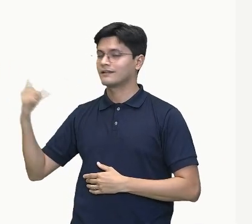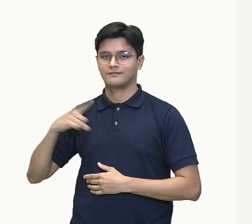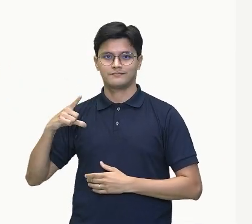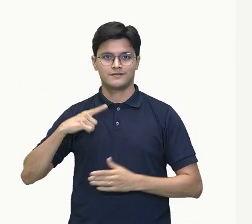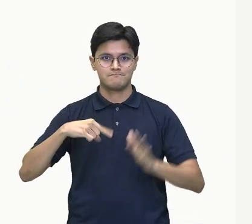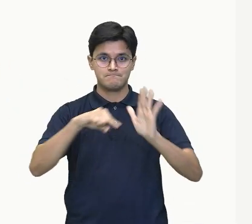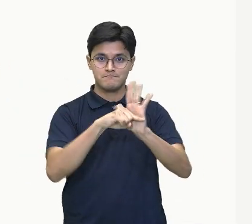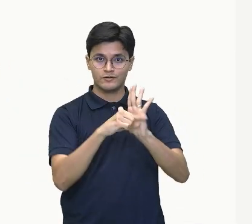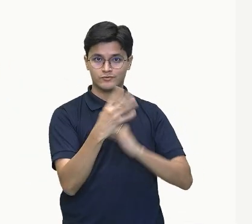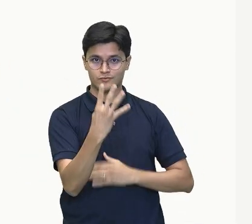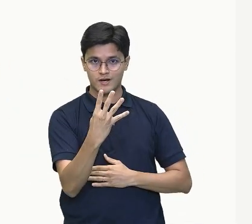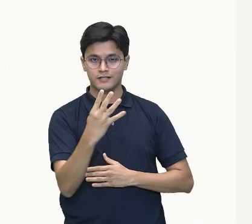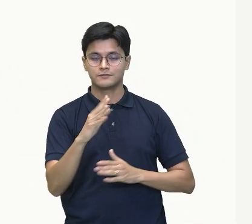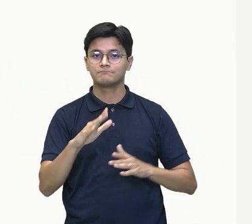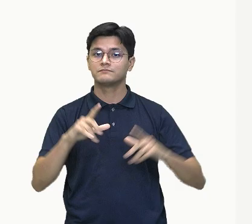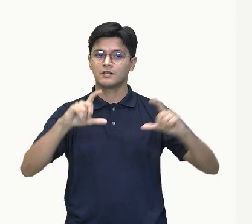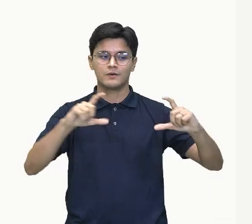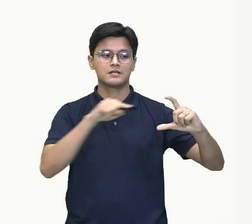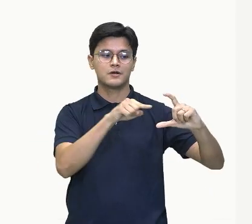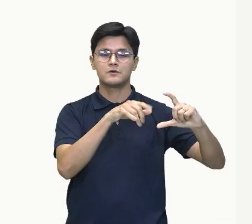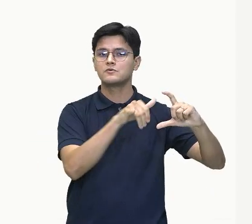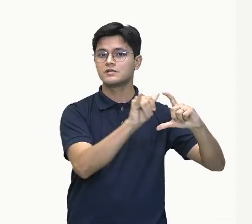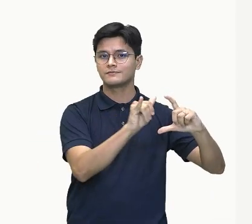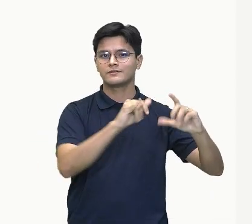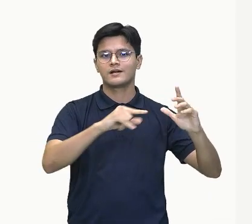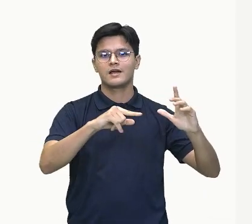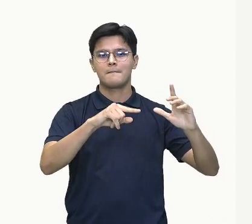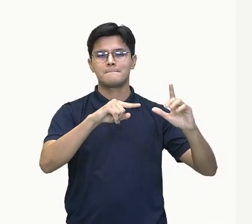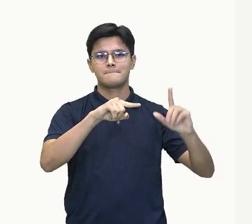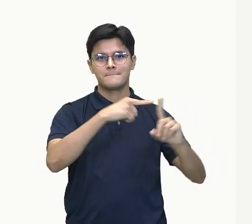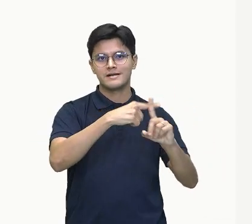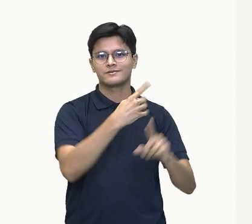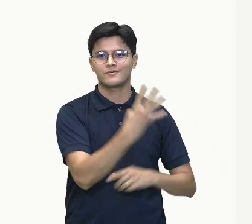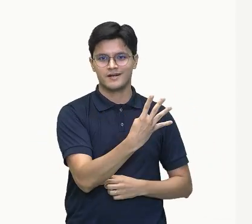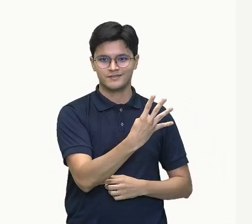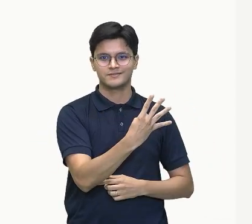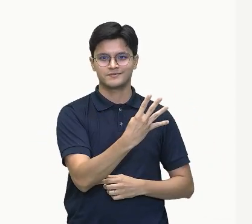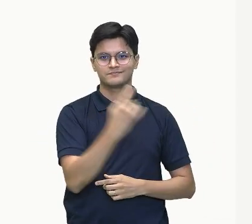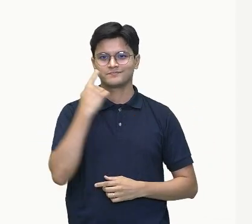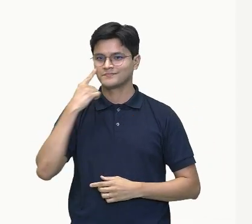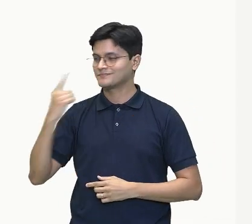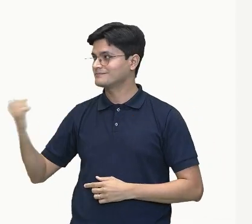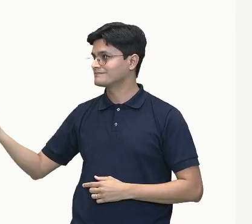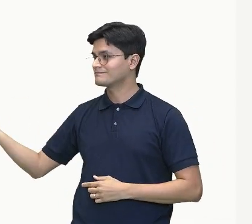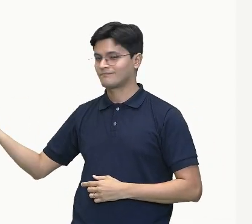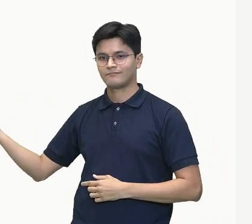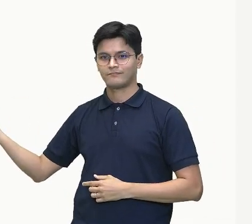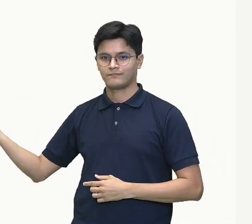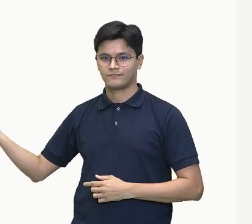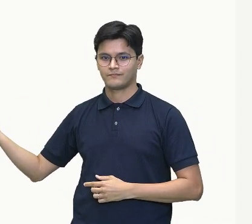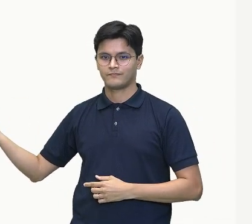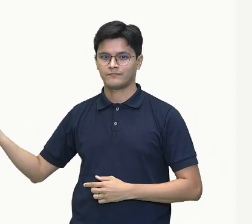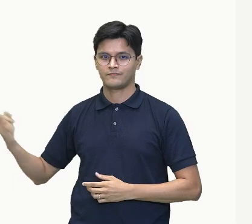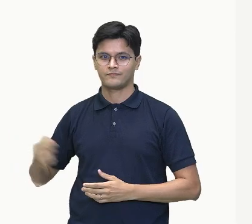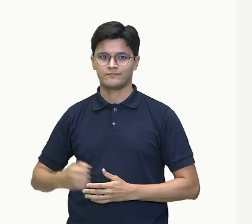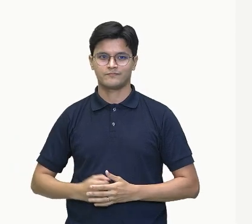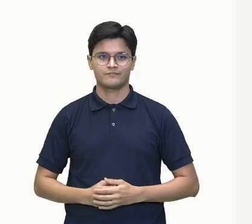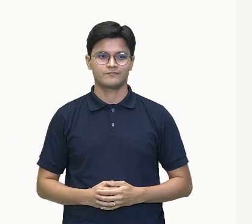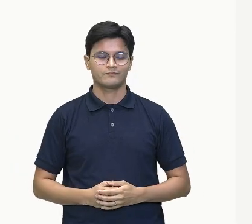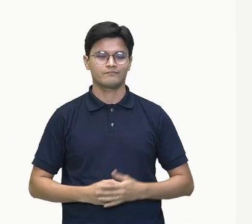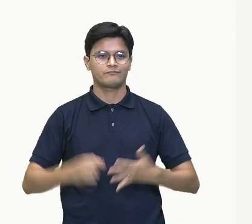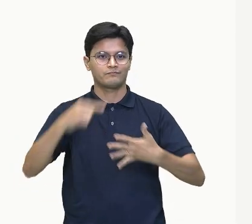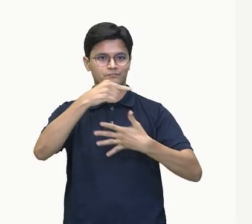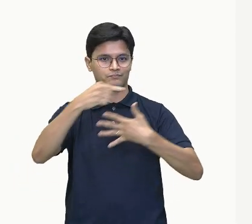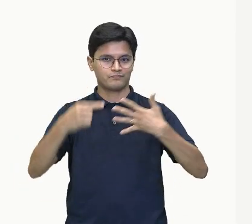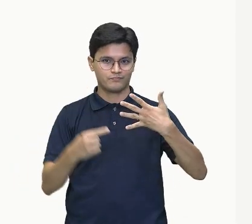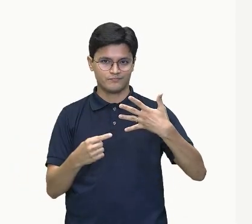se a questão estivesse perguntando sobre as coordenadas do seu centro, do centro da circunferência, essas seriam, então, as